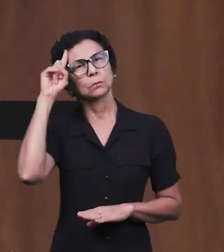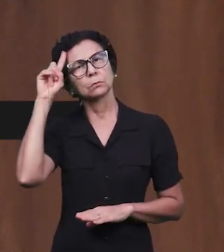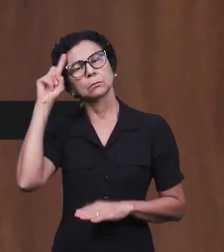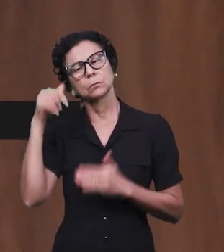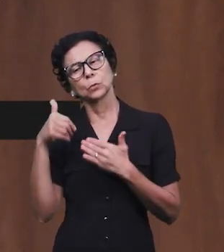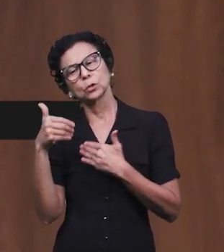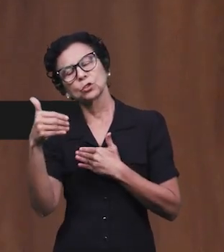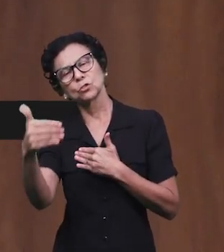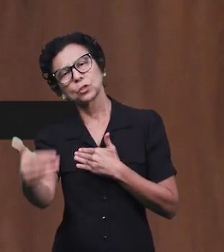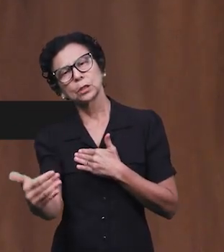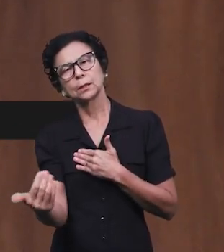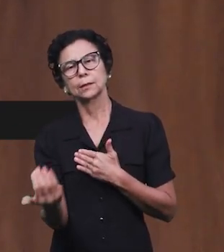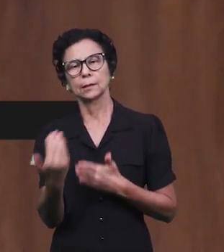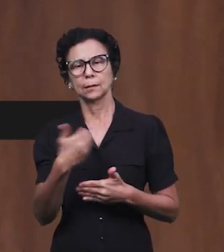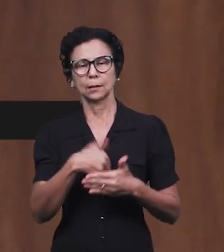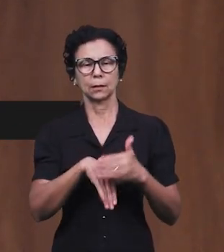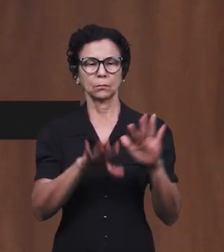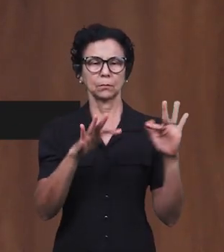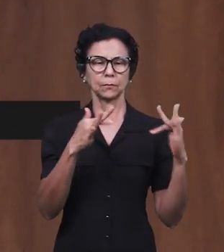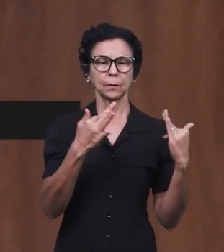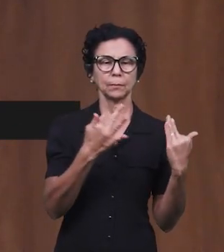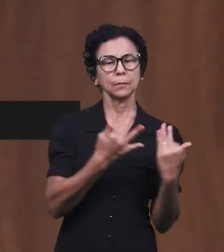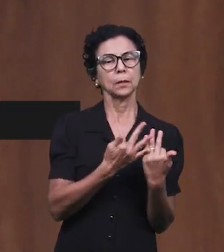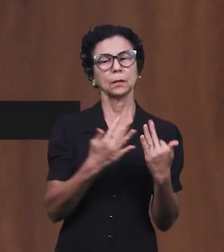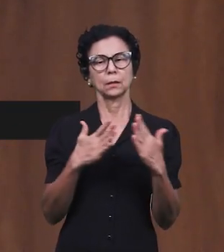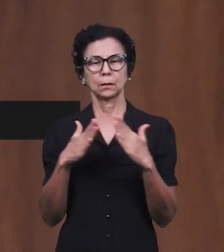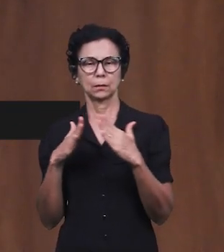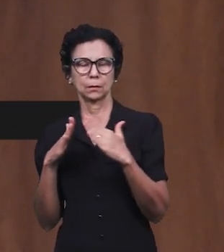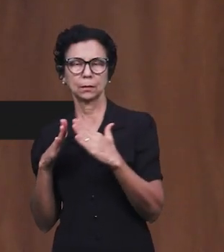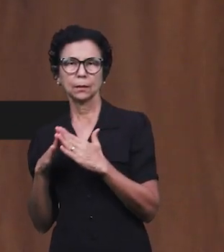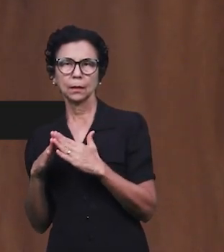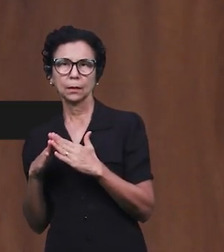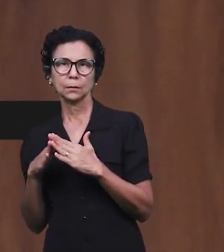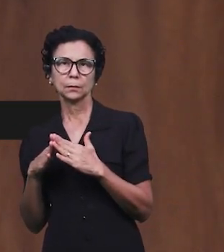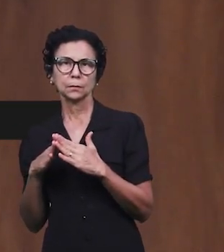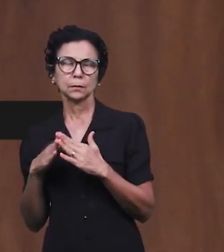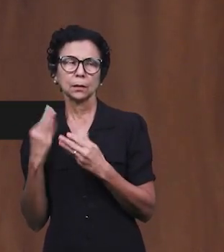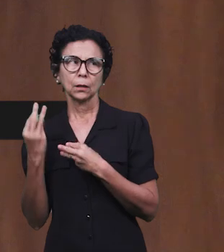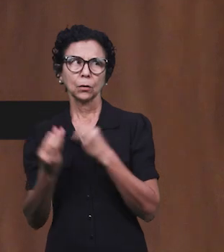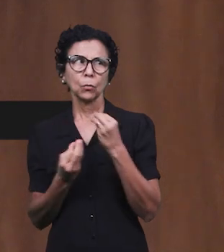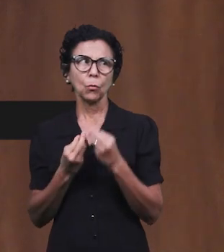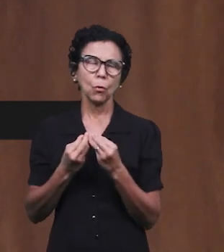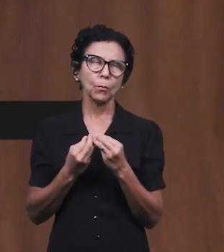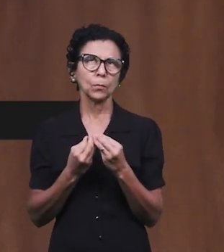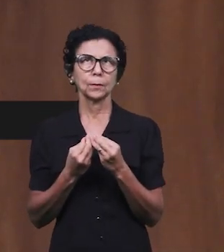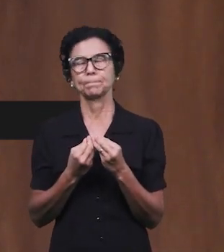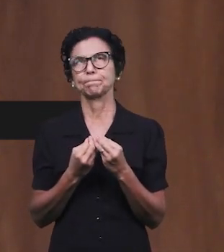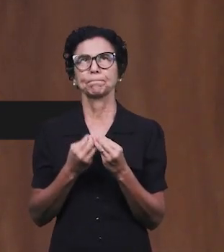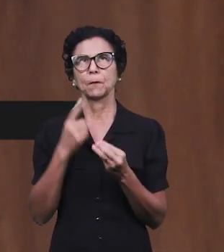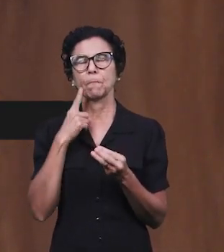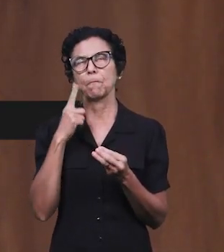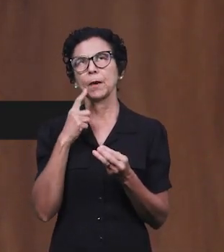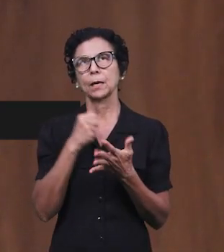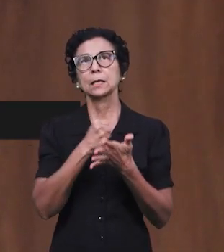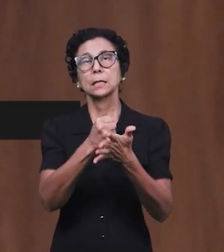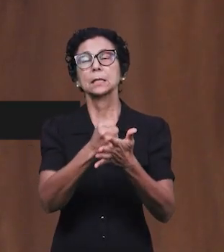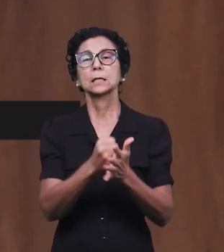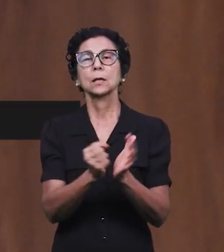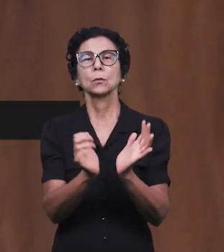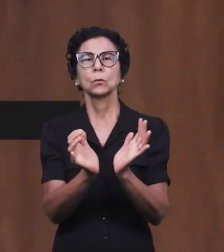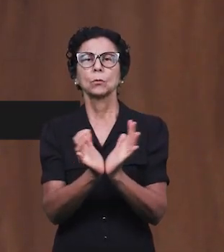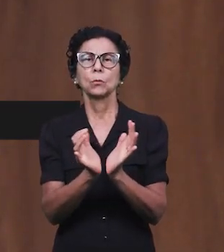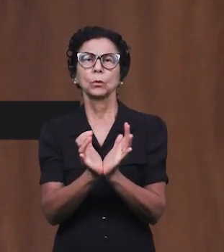na família, em casa, né? Como que podemos aplicar esses primeiros socorros assim em casa? Existe algum kit básico